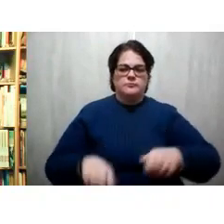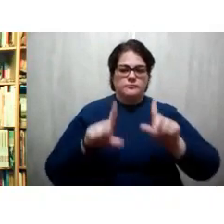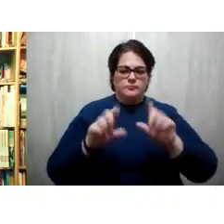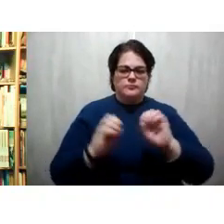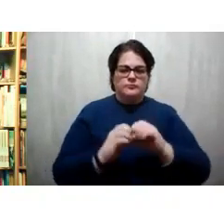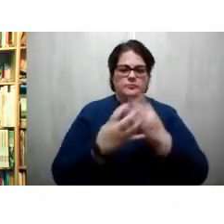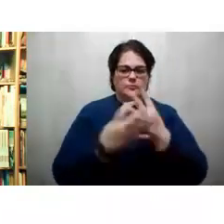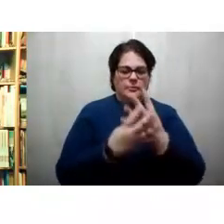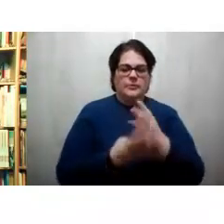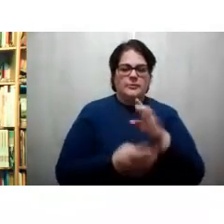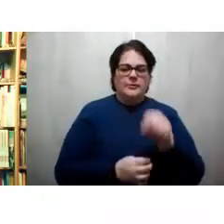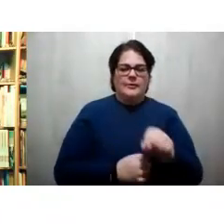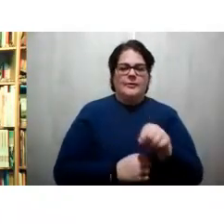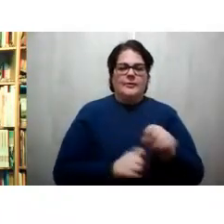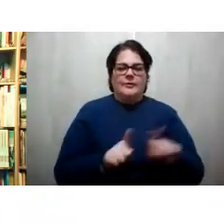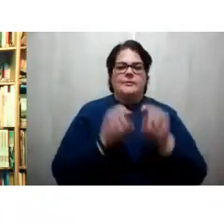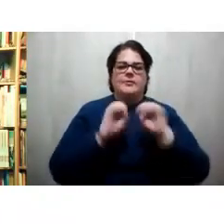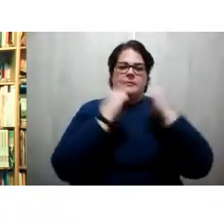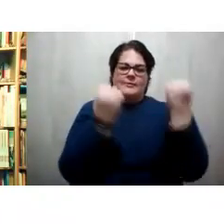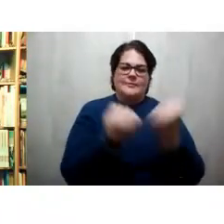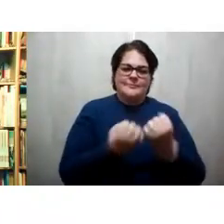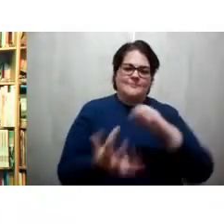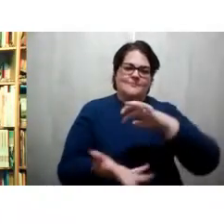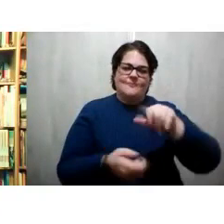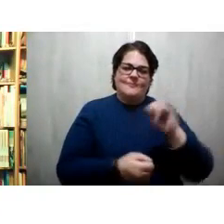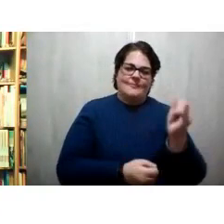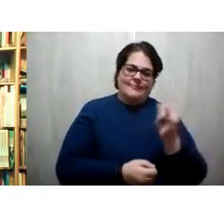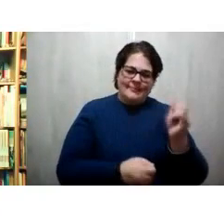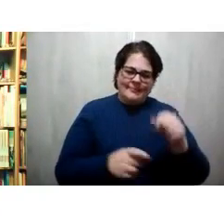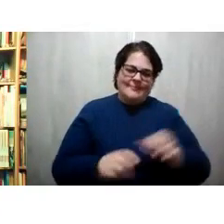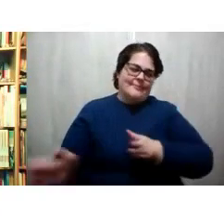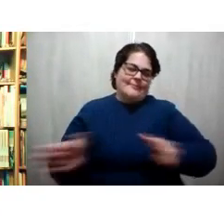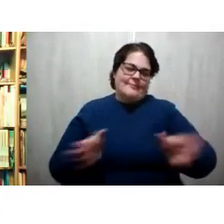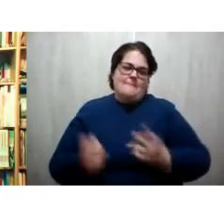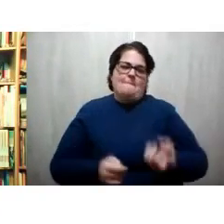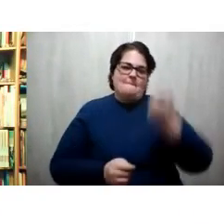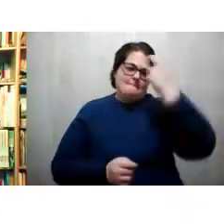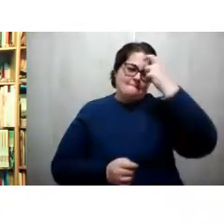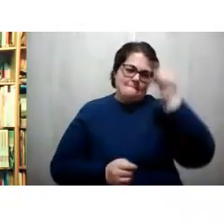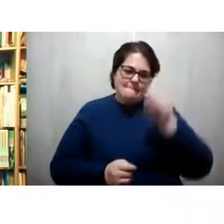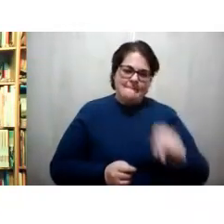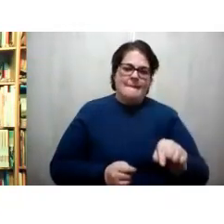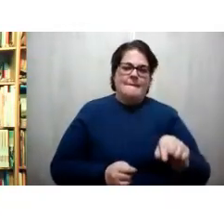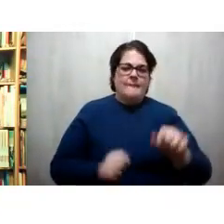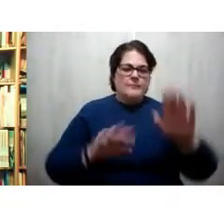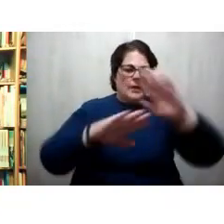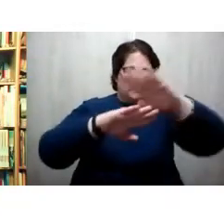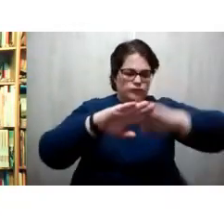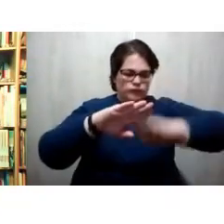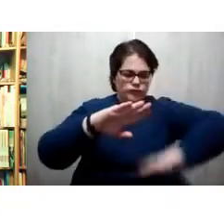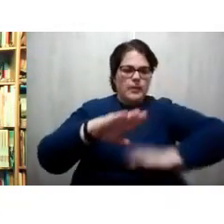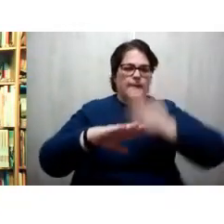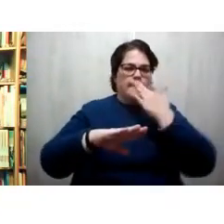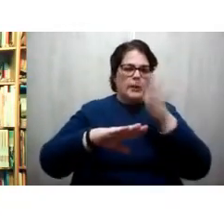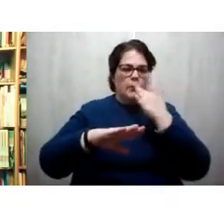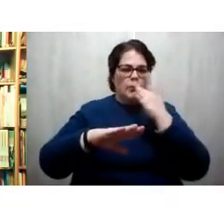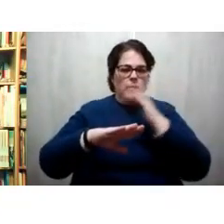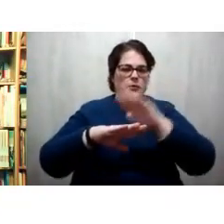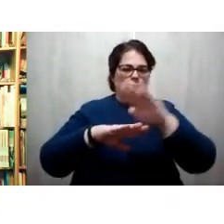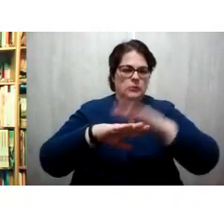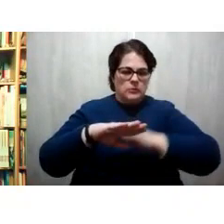slide do Seminário Internacional de Acessibilidade Cultural. Esse slide tem o fundo branco e ele é ilustrado por